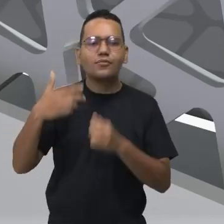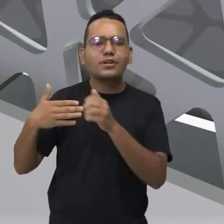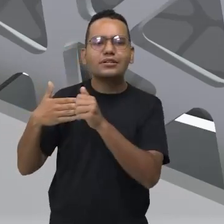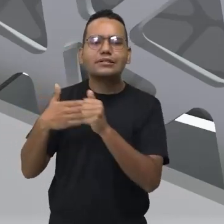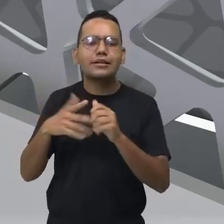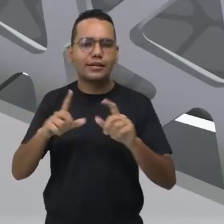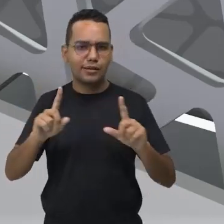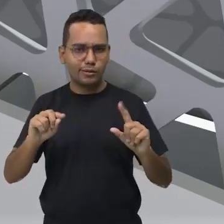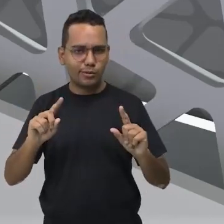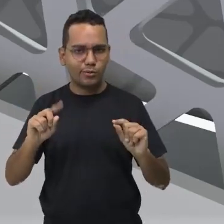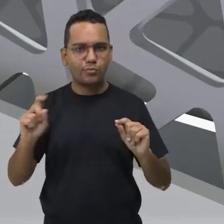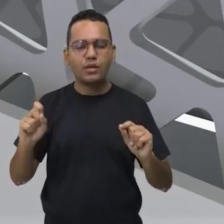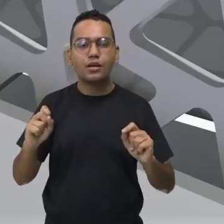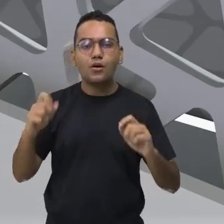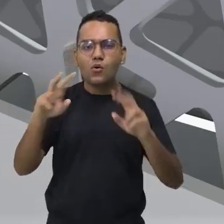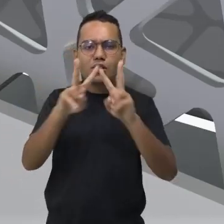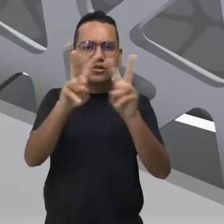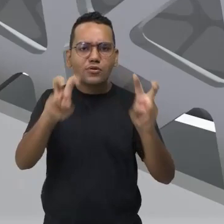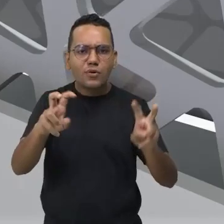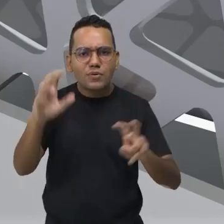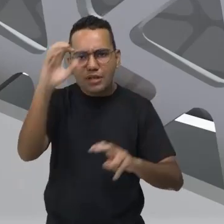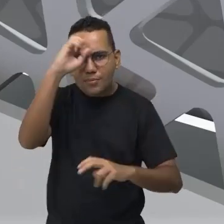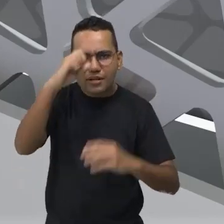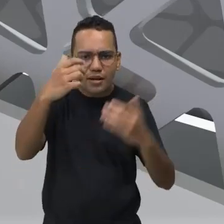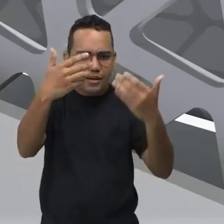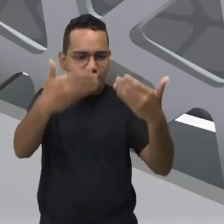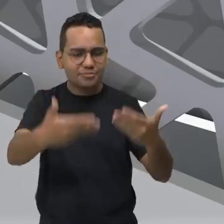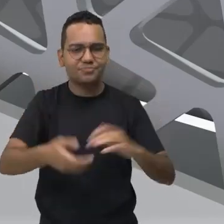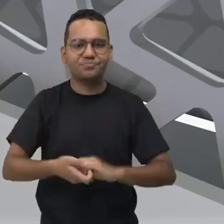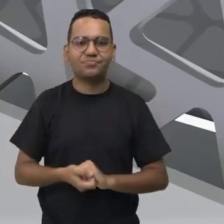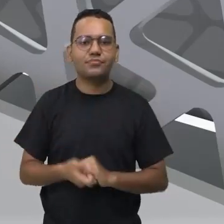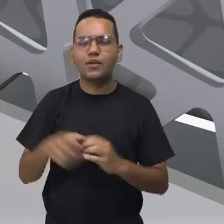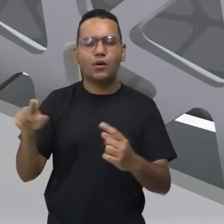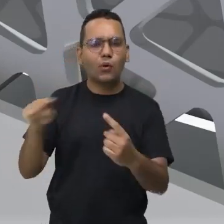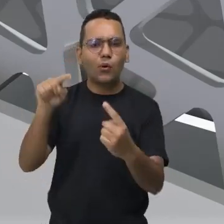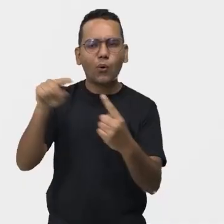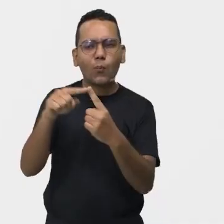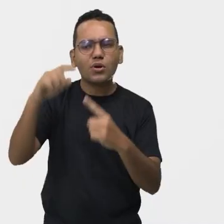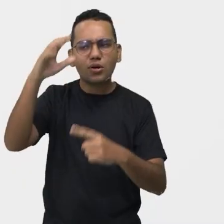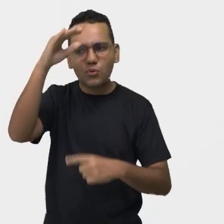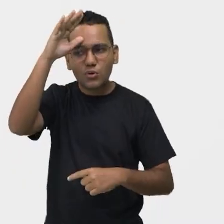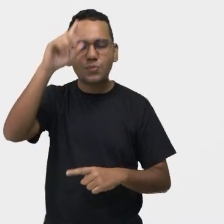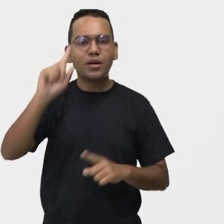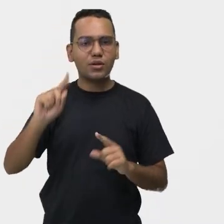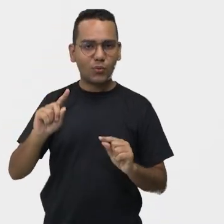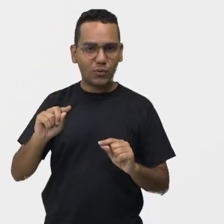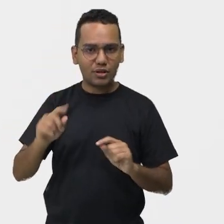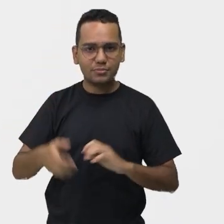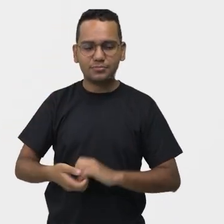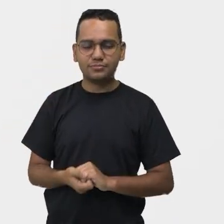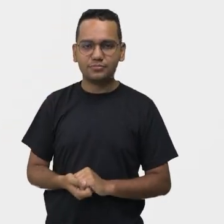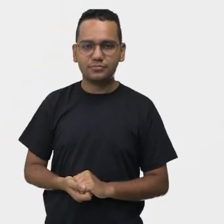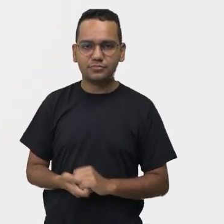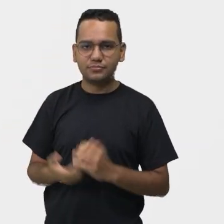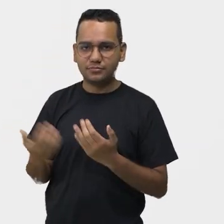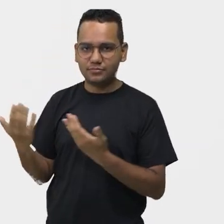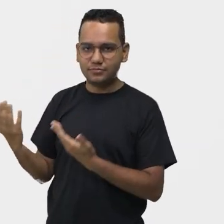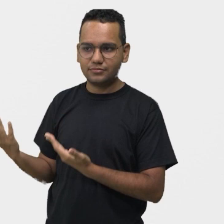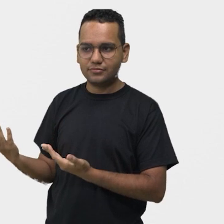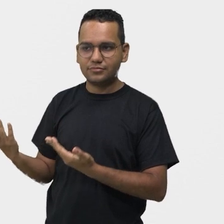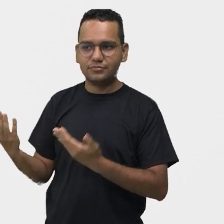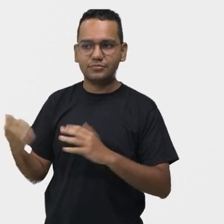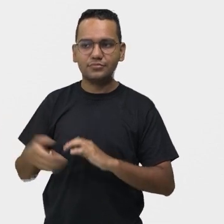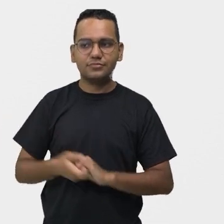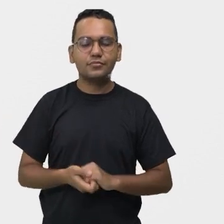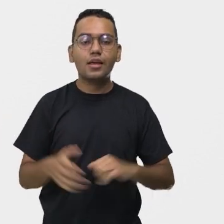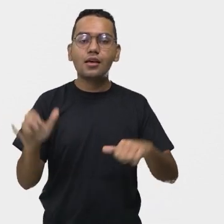nesse momento. O que vamos aprender hoje? Hoje temos como objeto de conhecimento, colocando aí para vocês, estratégias